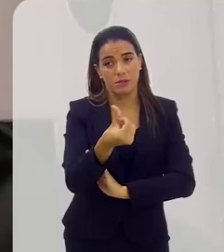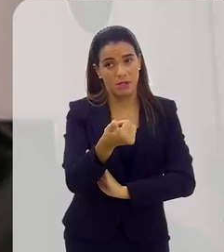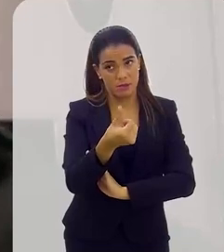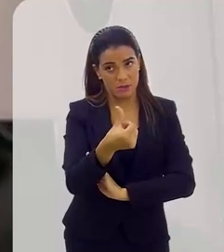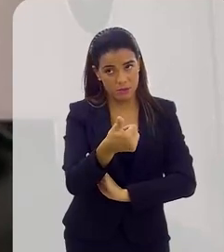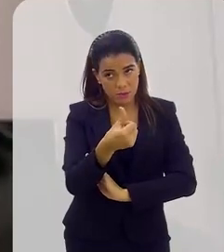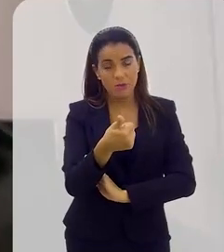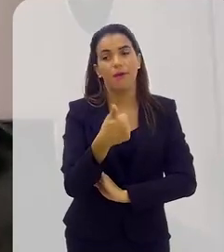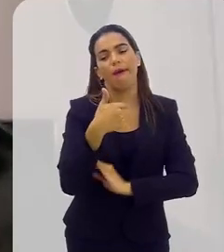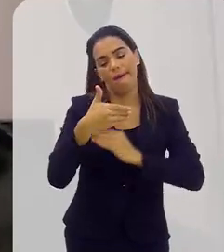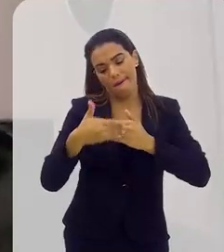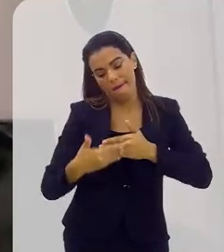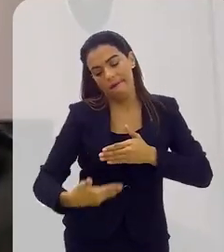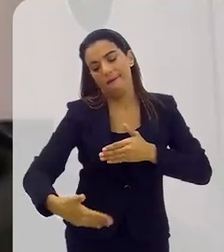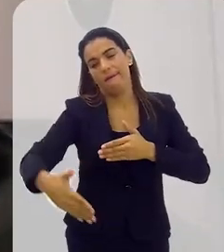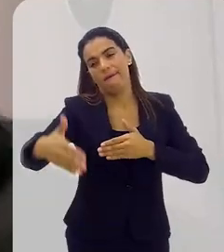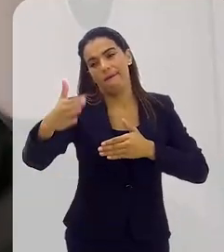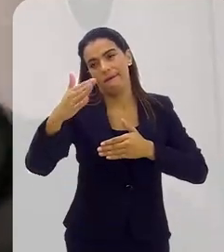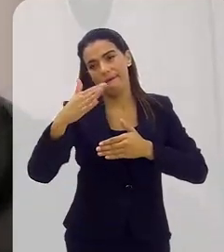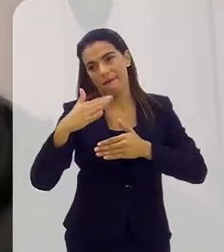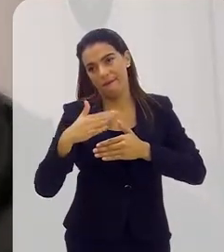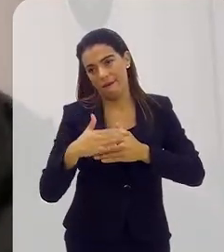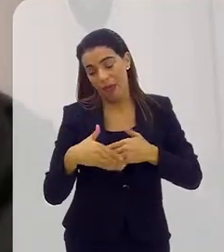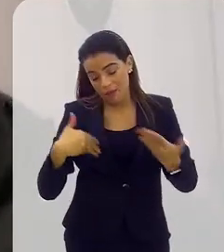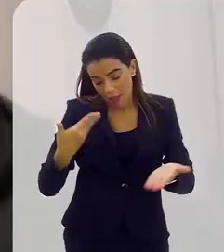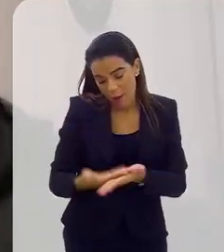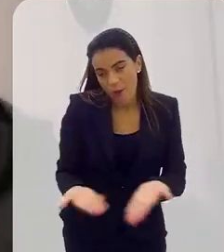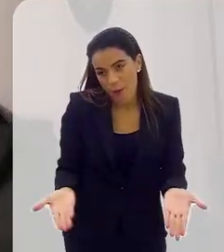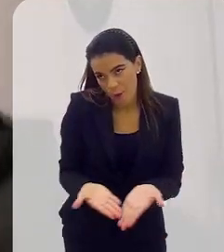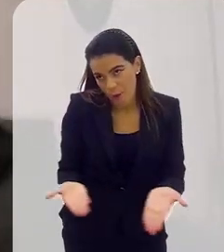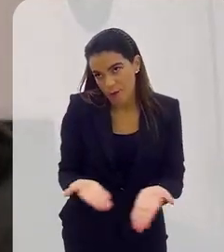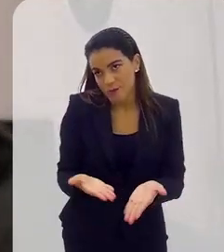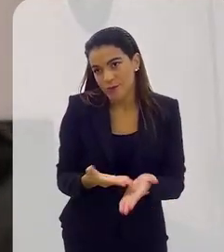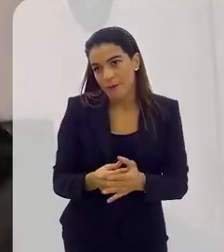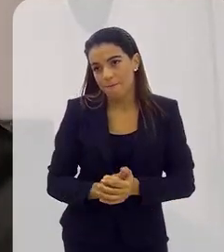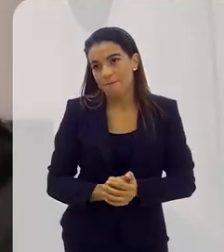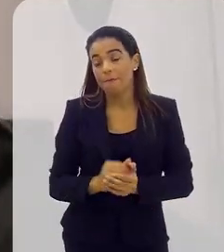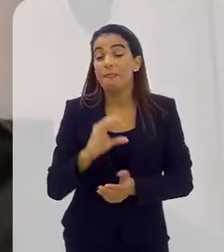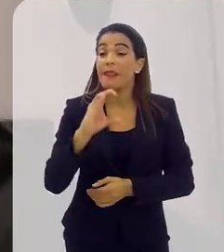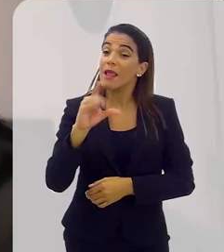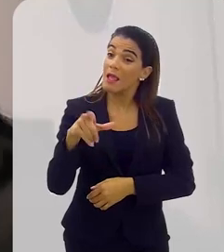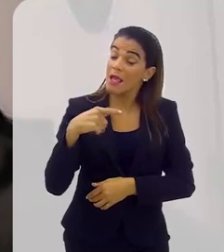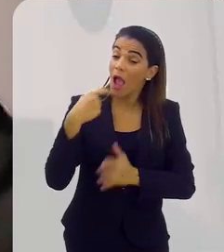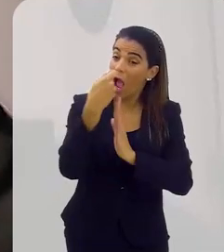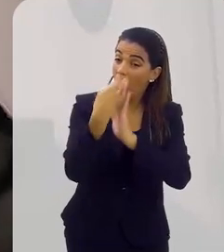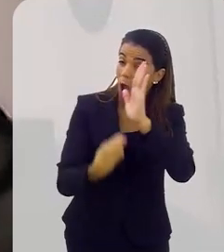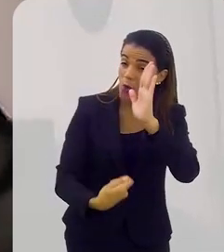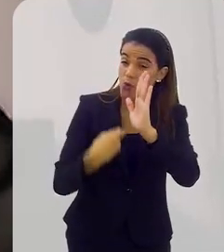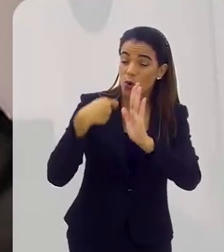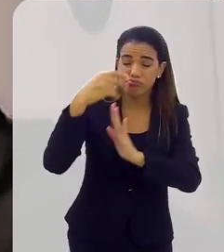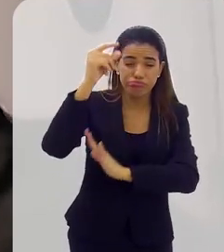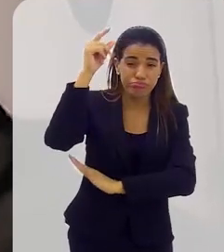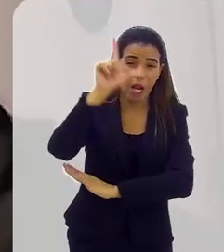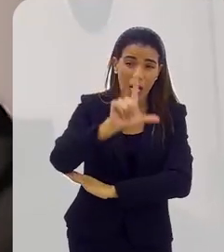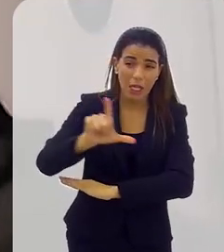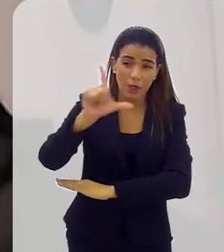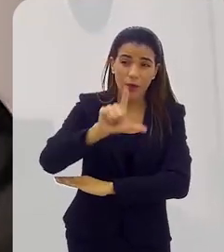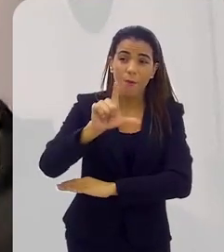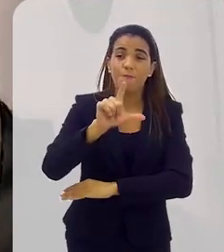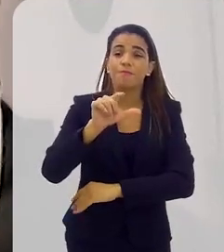século XVI, e a partir daí, esses anos todos, ele até hoje, ele é consultado. Inclusive, Câmara Cascudo, que é o